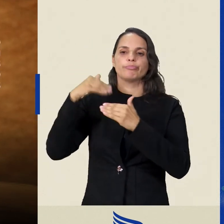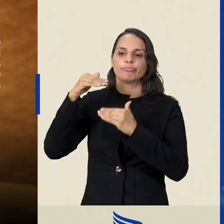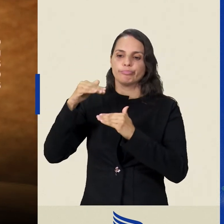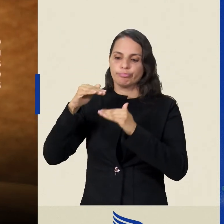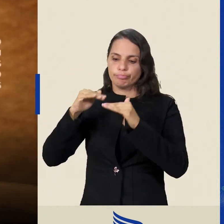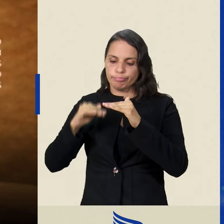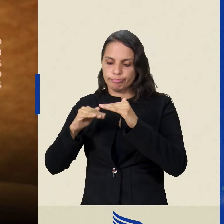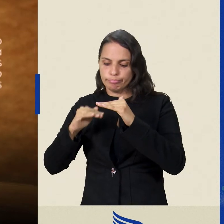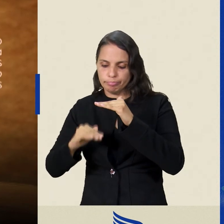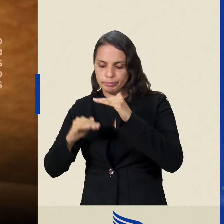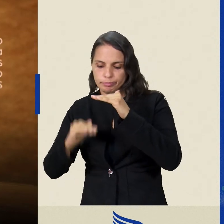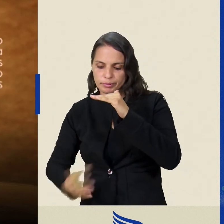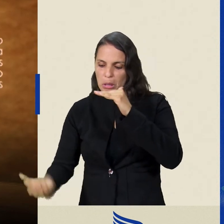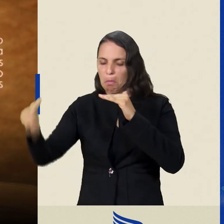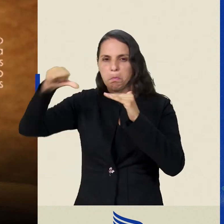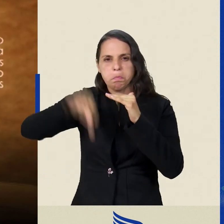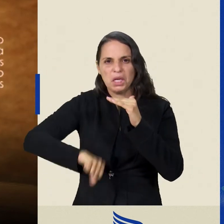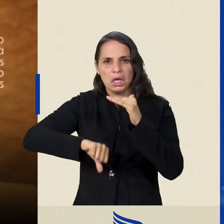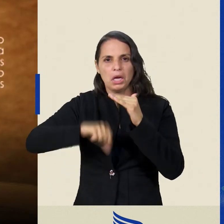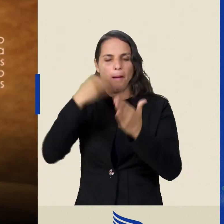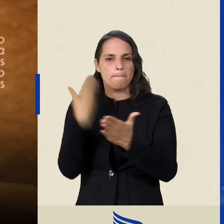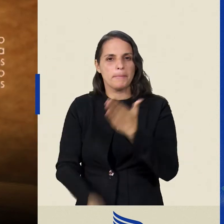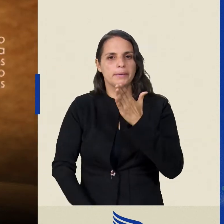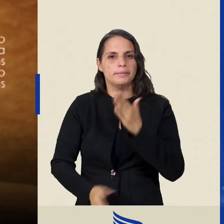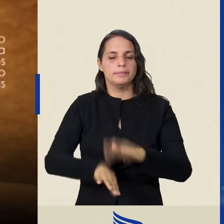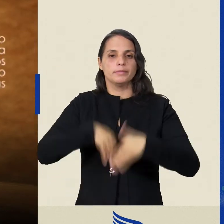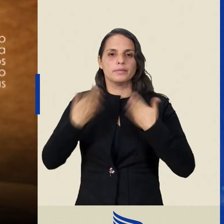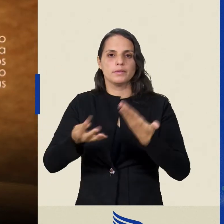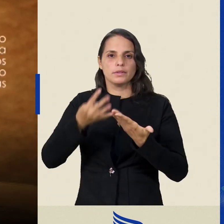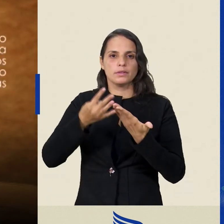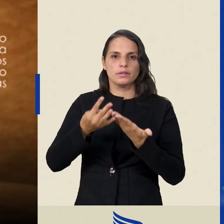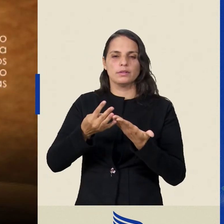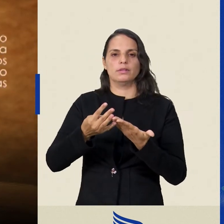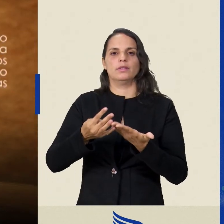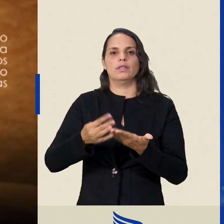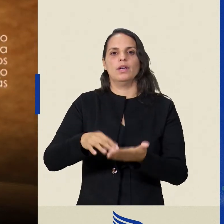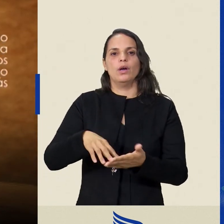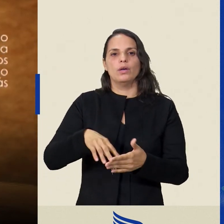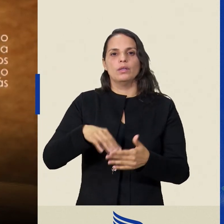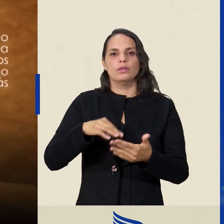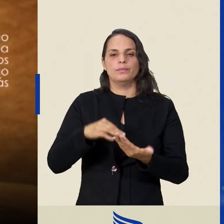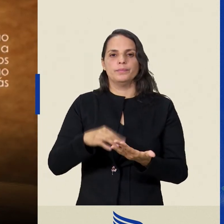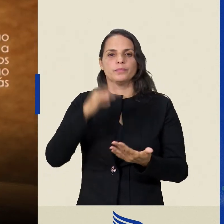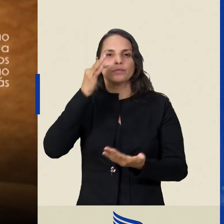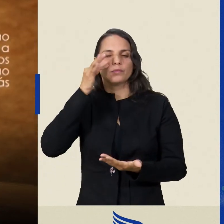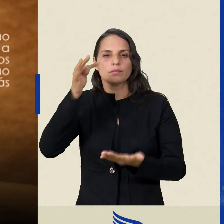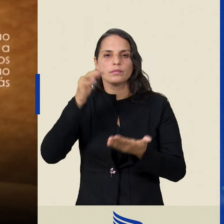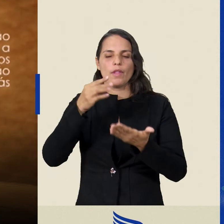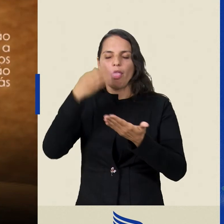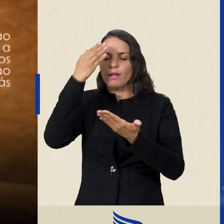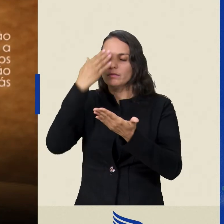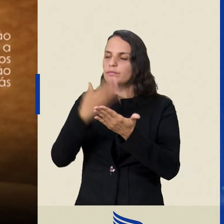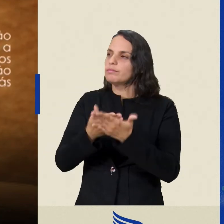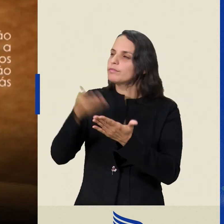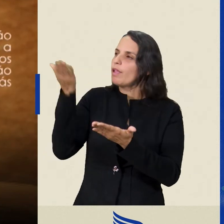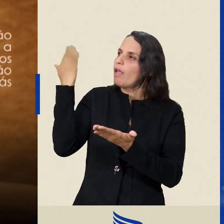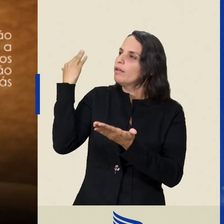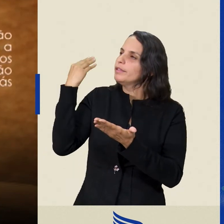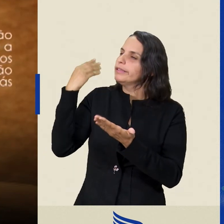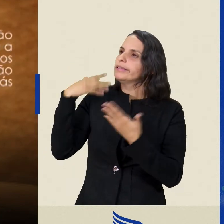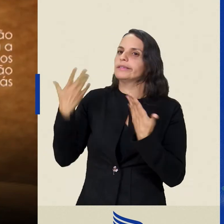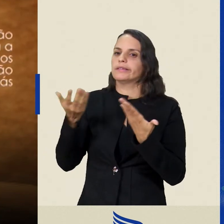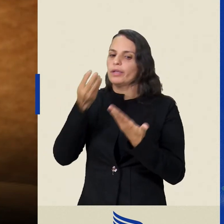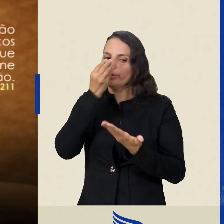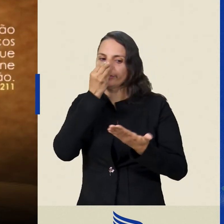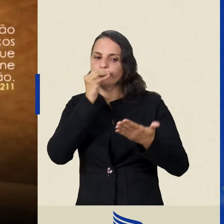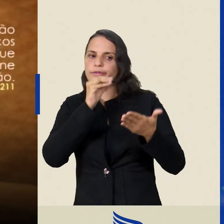para a perdição. Quando os testemunhos nos quais se acreditavam anteriormente são postos em dúvidas e